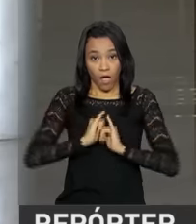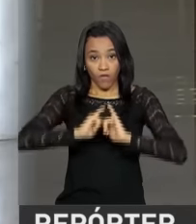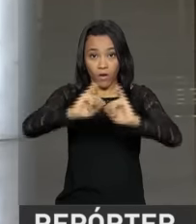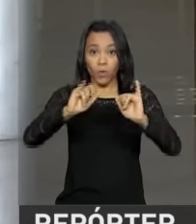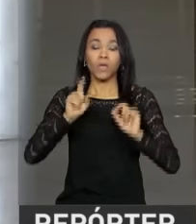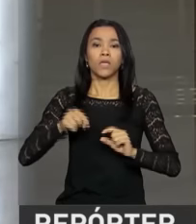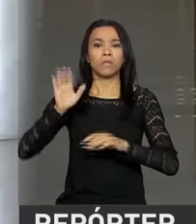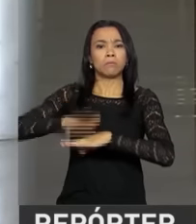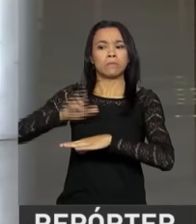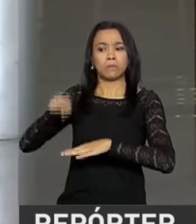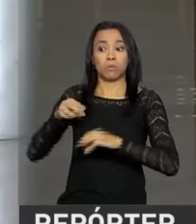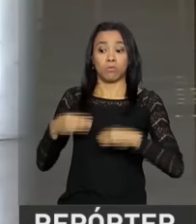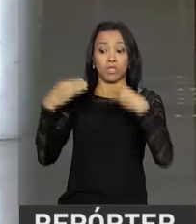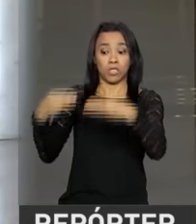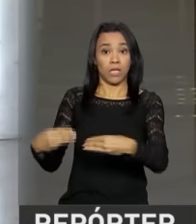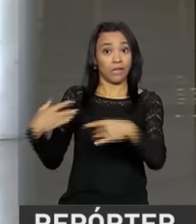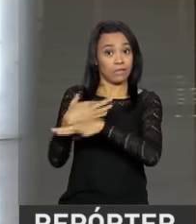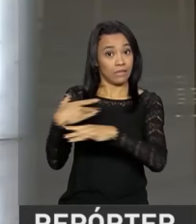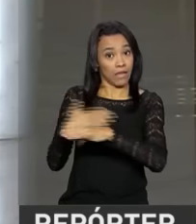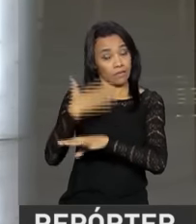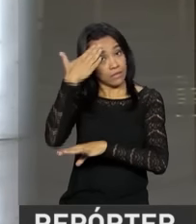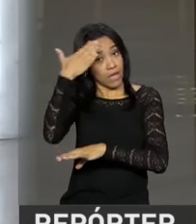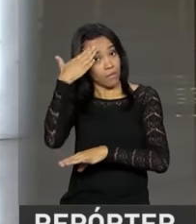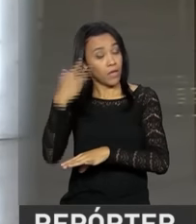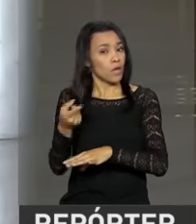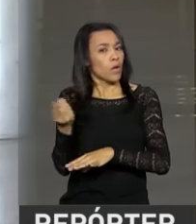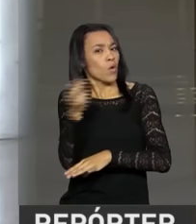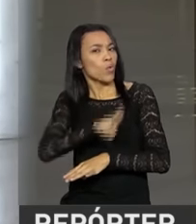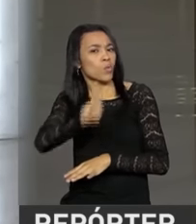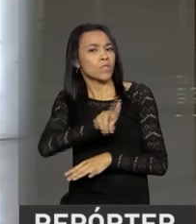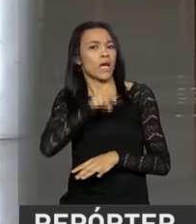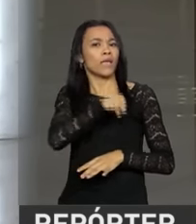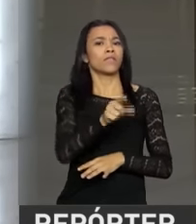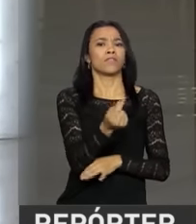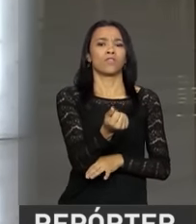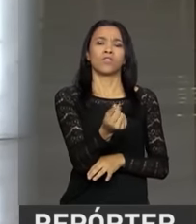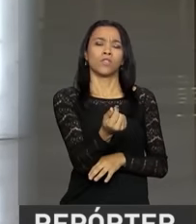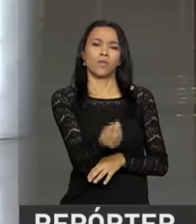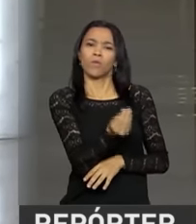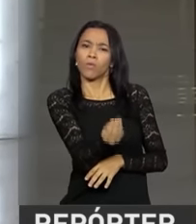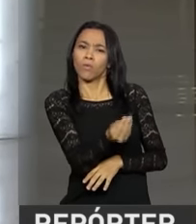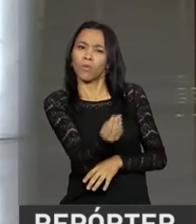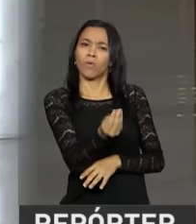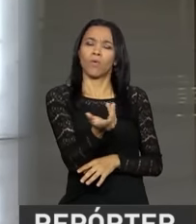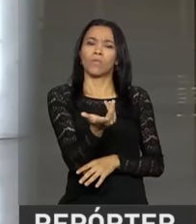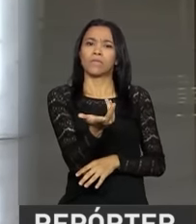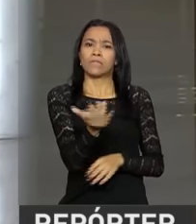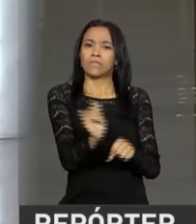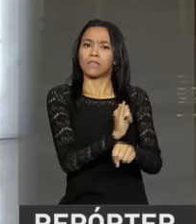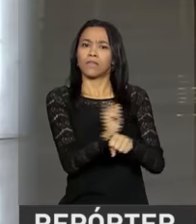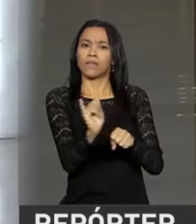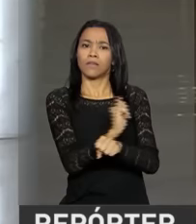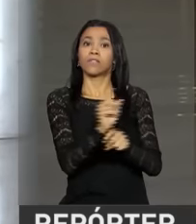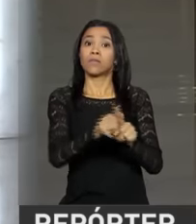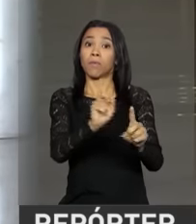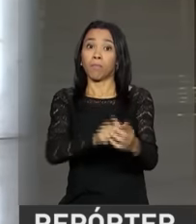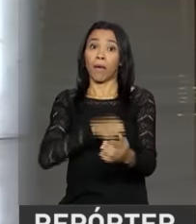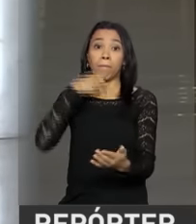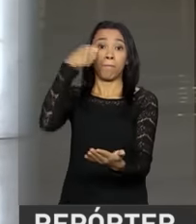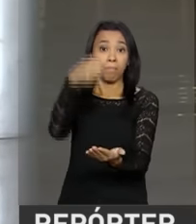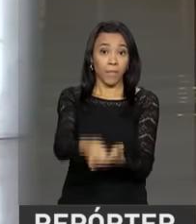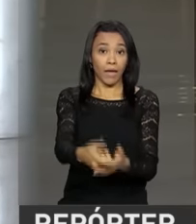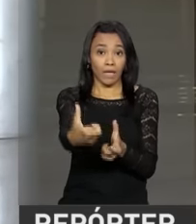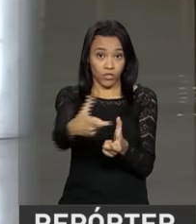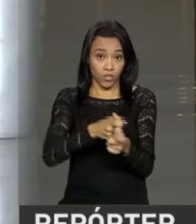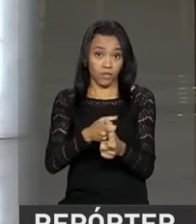Cidades avaliar a conveniência da utilização desses fundos e também a adoção de medidas para quitar as dívidas da União